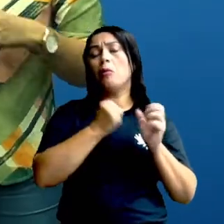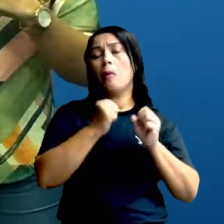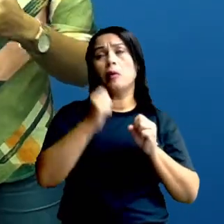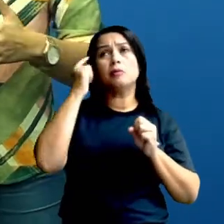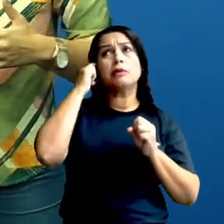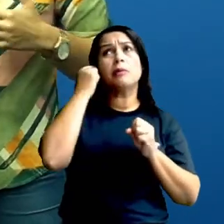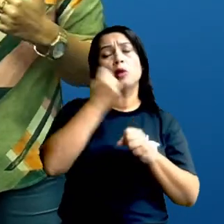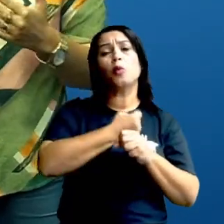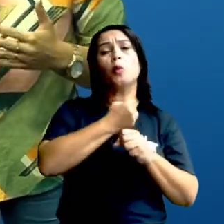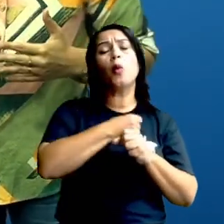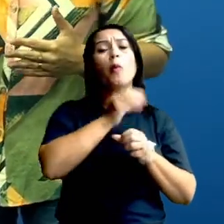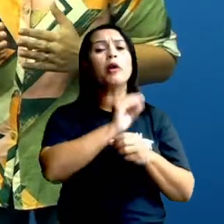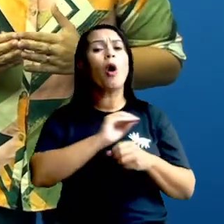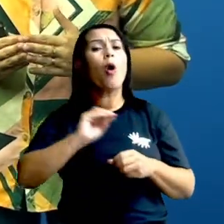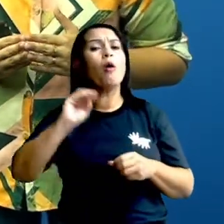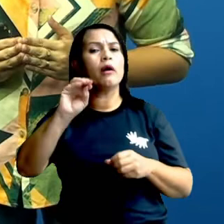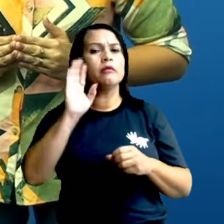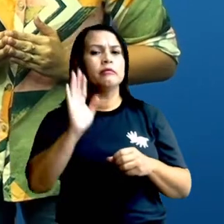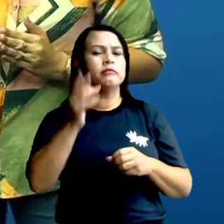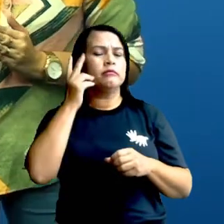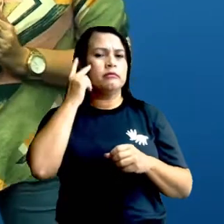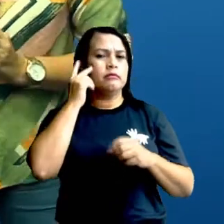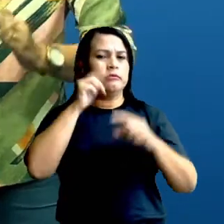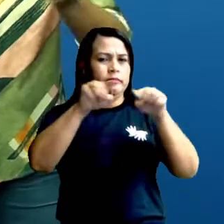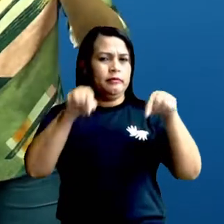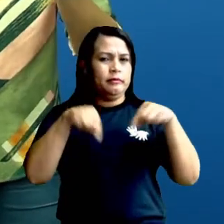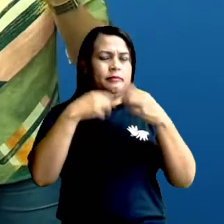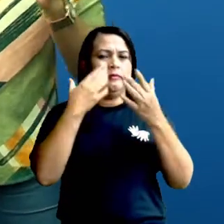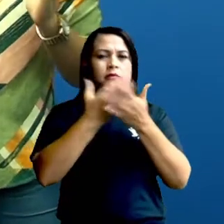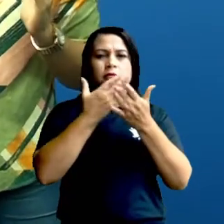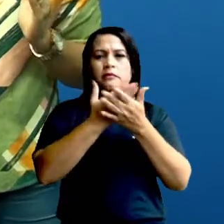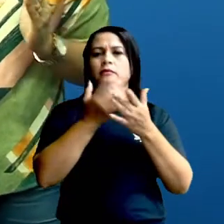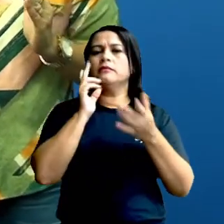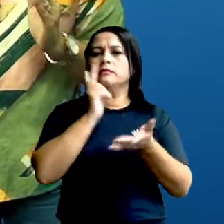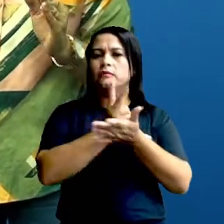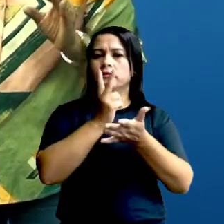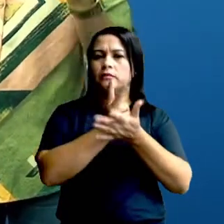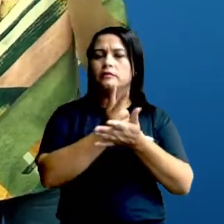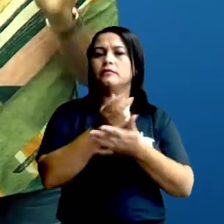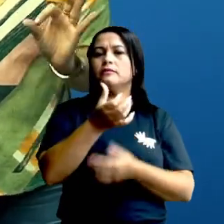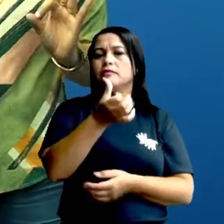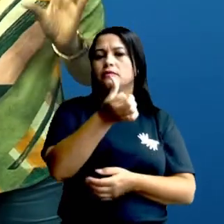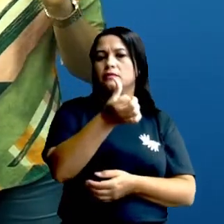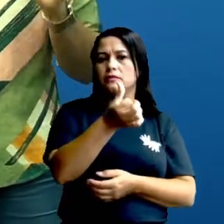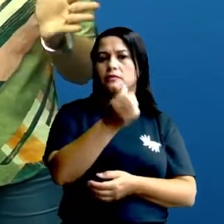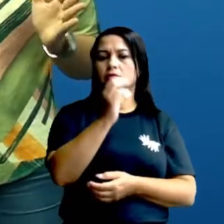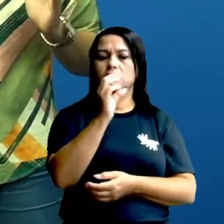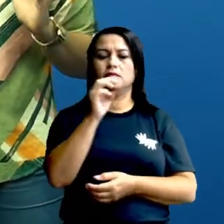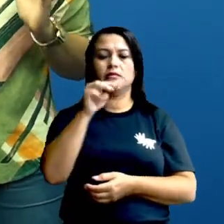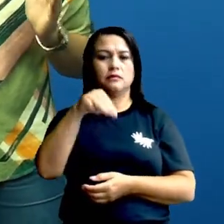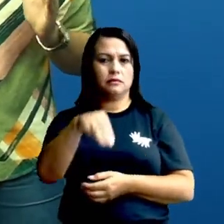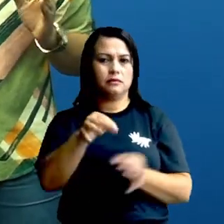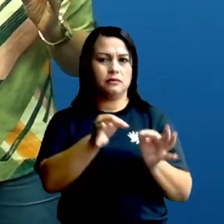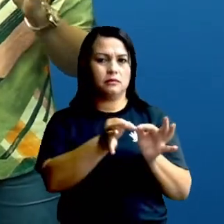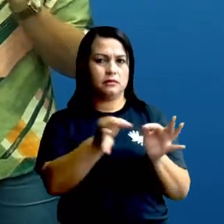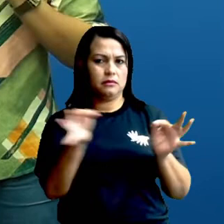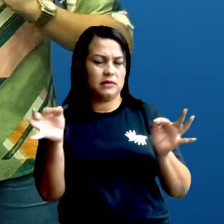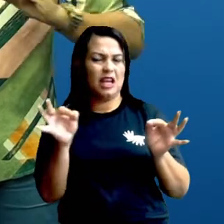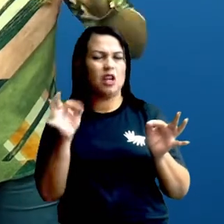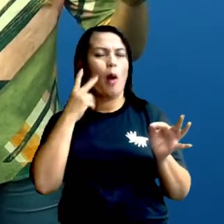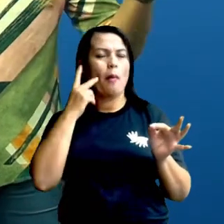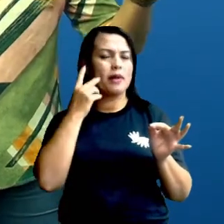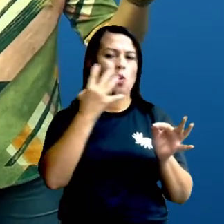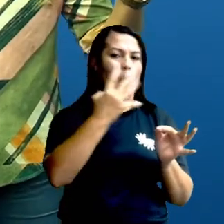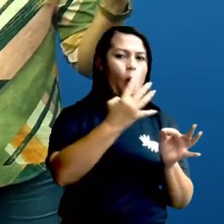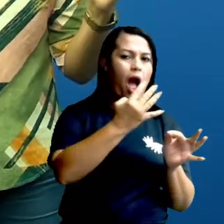medida geralmente como nós estamos em sala de aula eu peço para vocês traçar uma mesa de 6 cm né o aço de 4 a 6